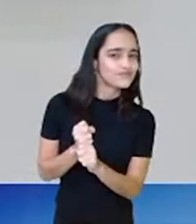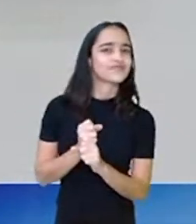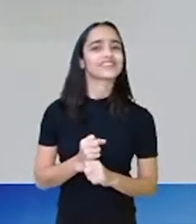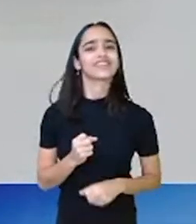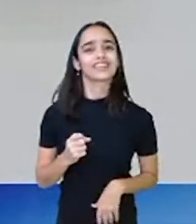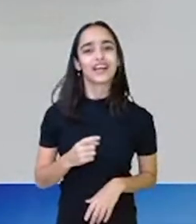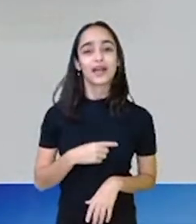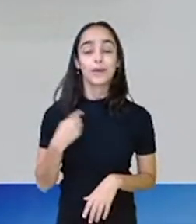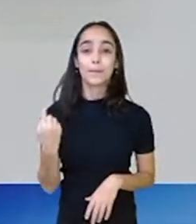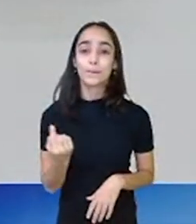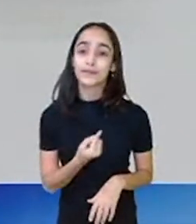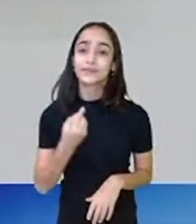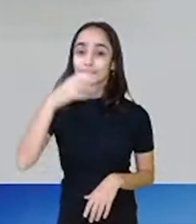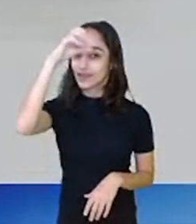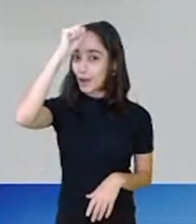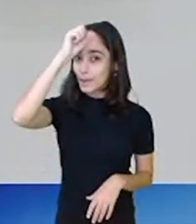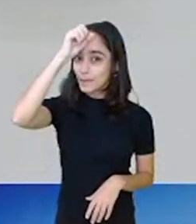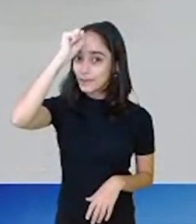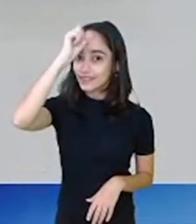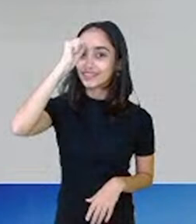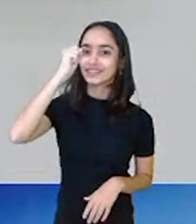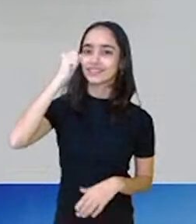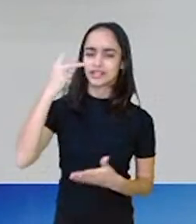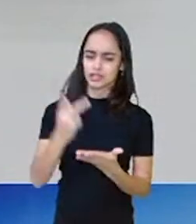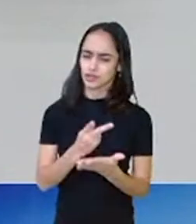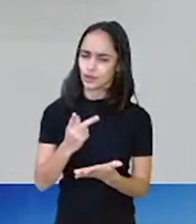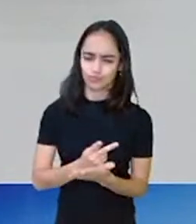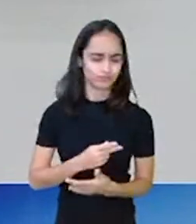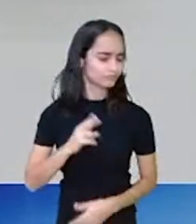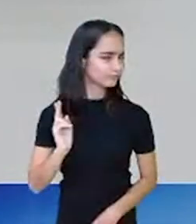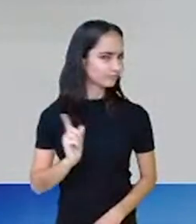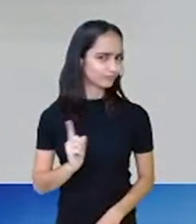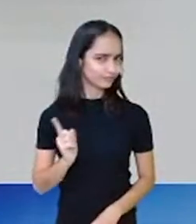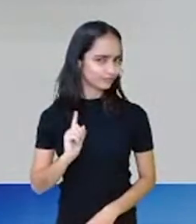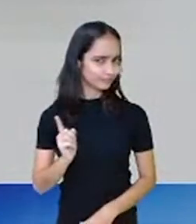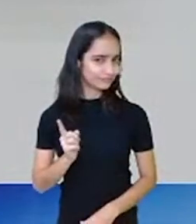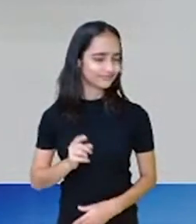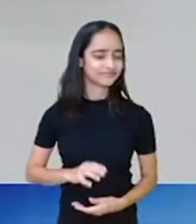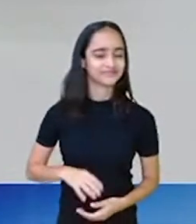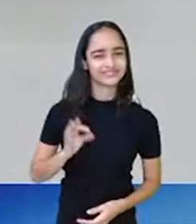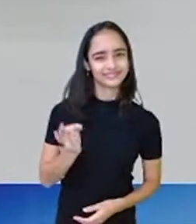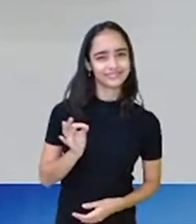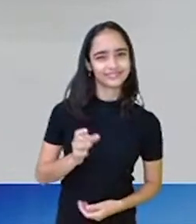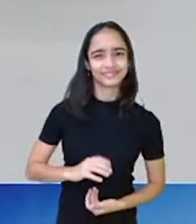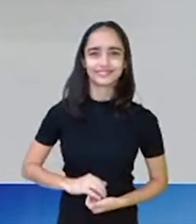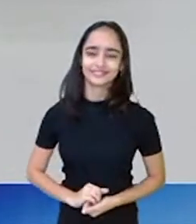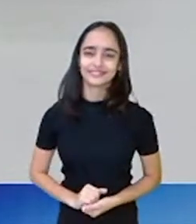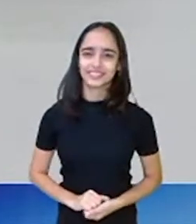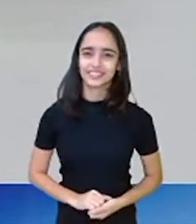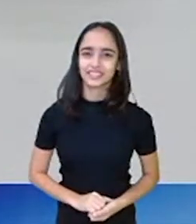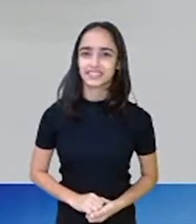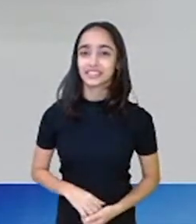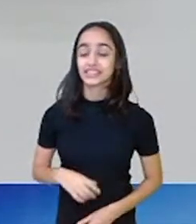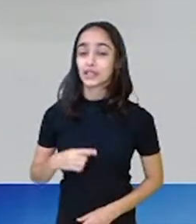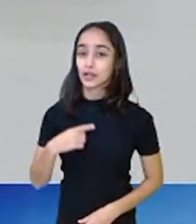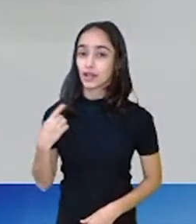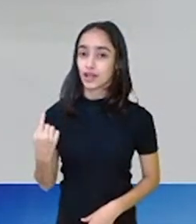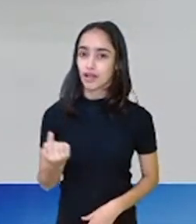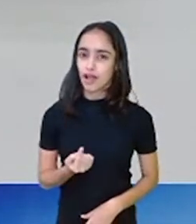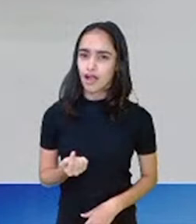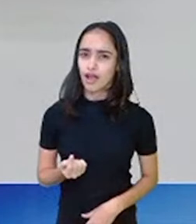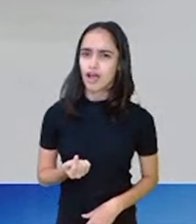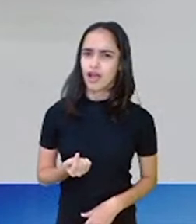não cometer mais esses erros e aperfeiçoando o uso dos sinais de pontuação. Iremos